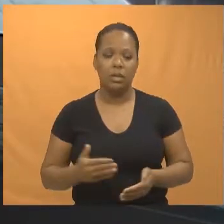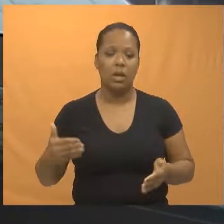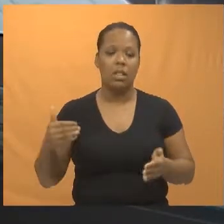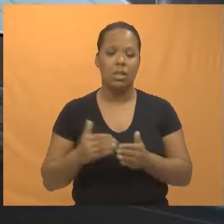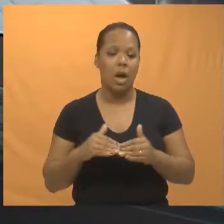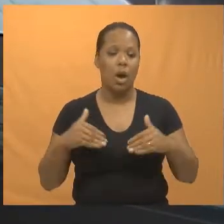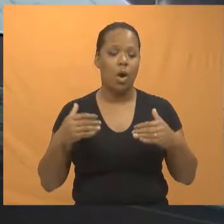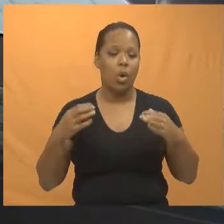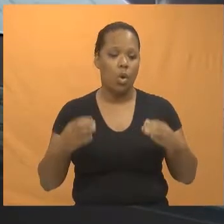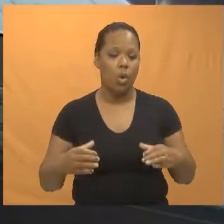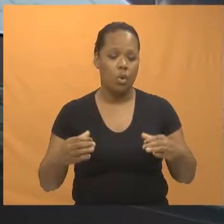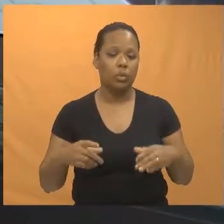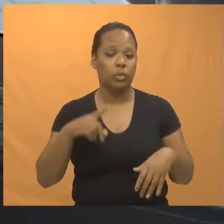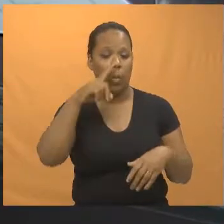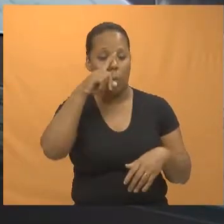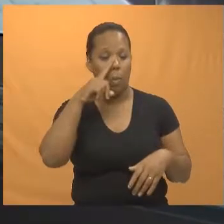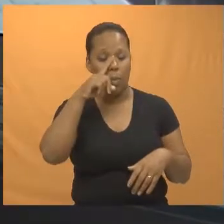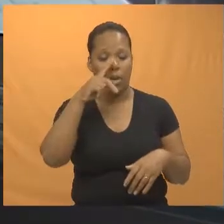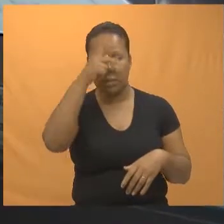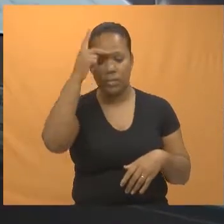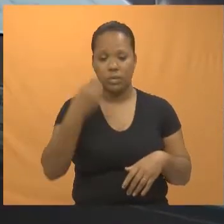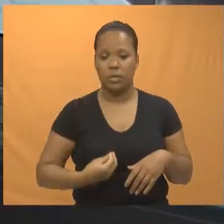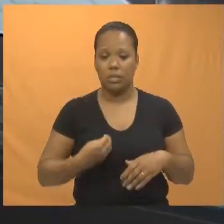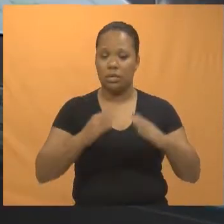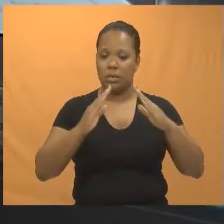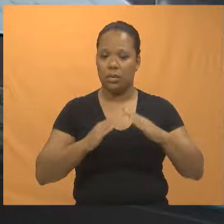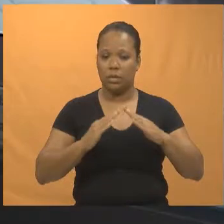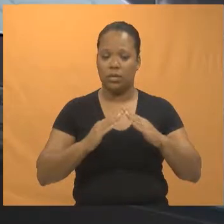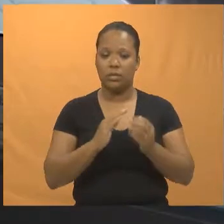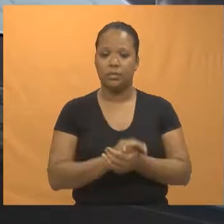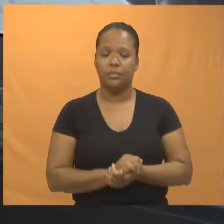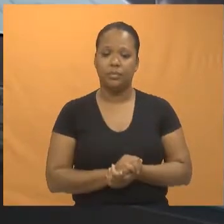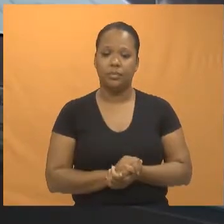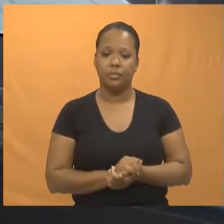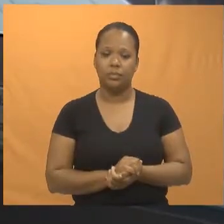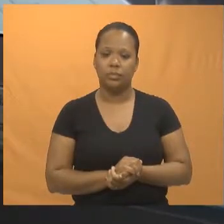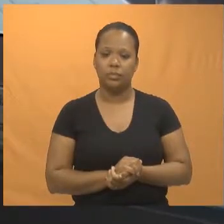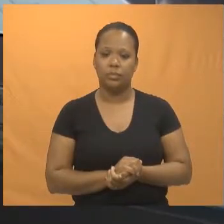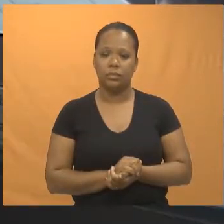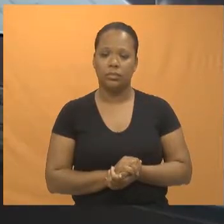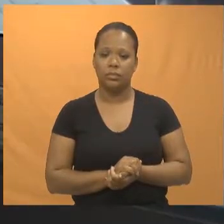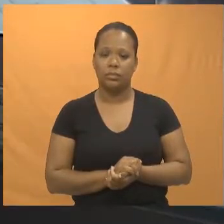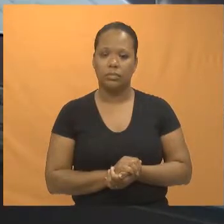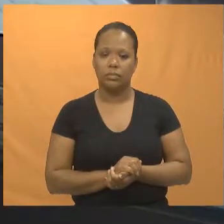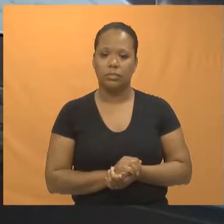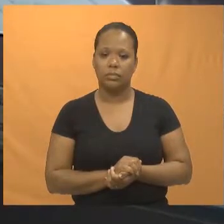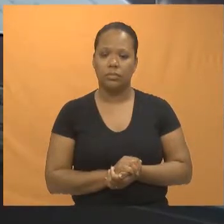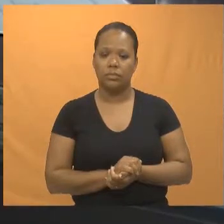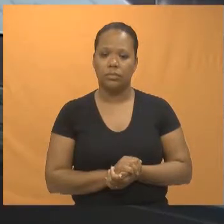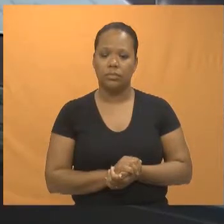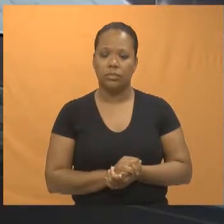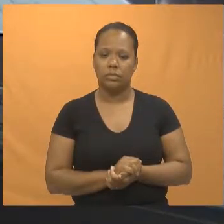a este morador e o próprio transitar dessa região. Então, eu acho que